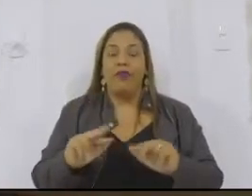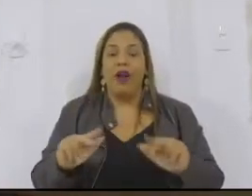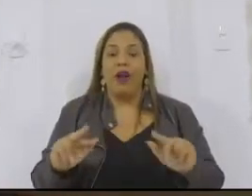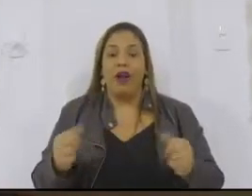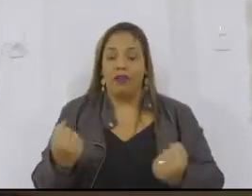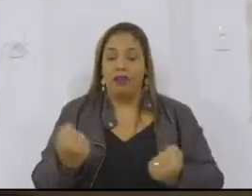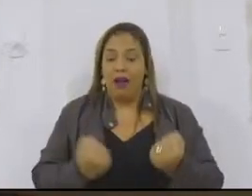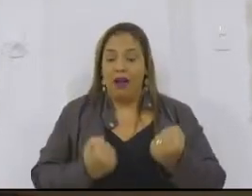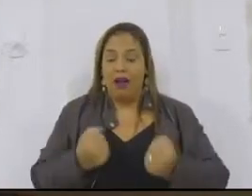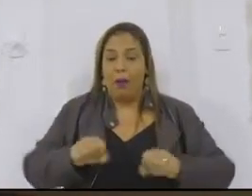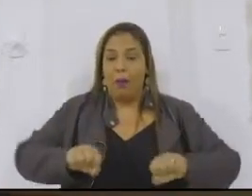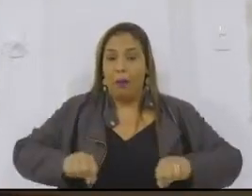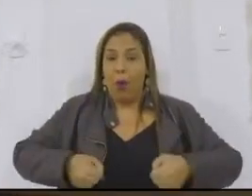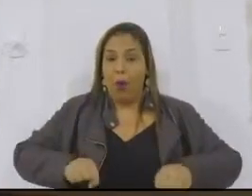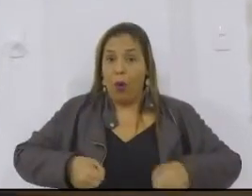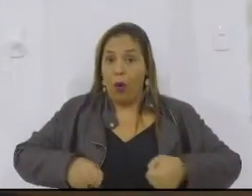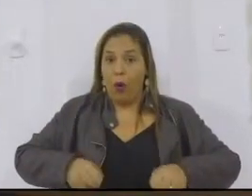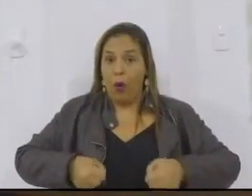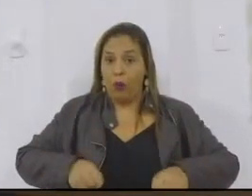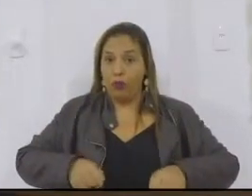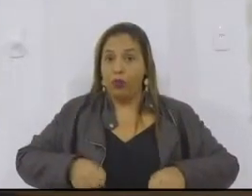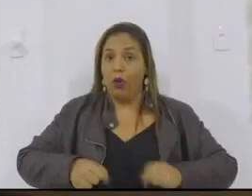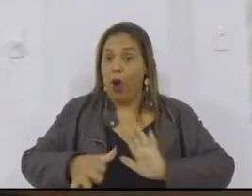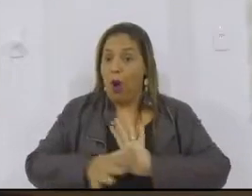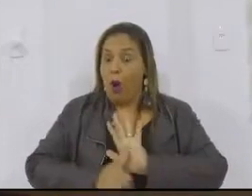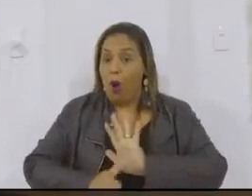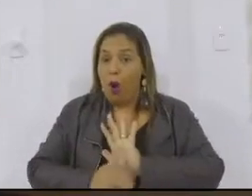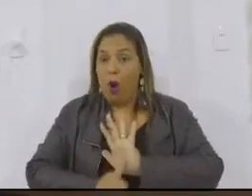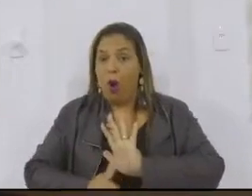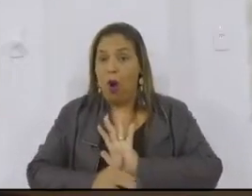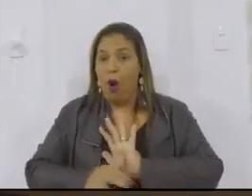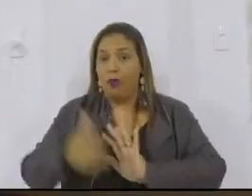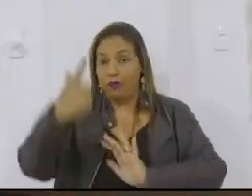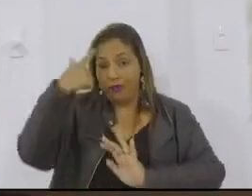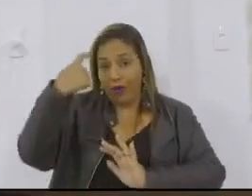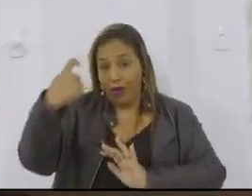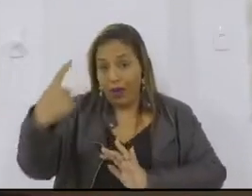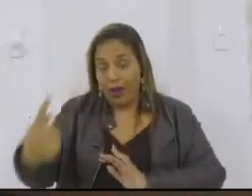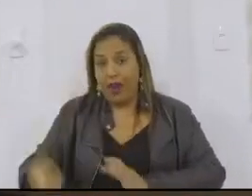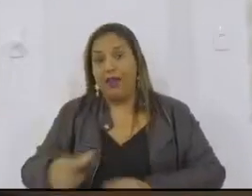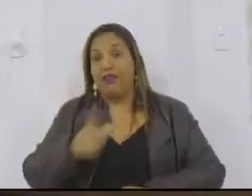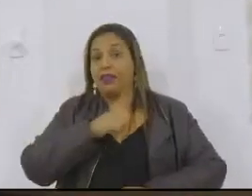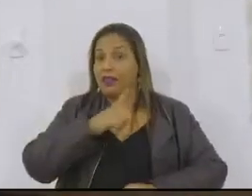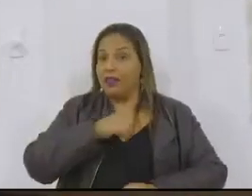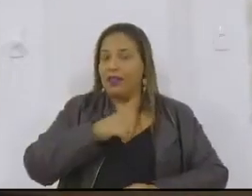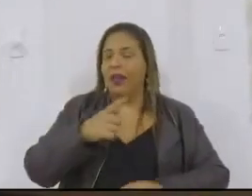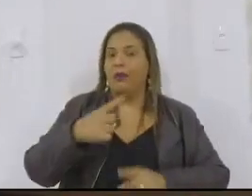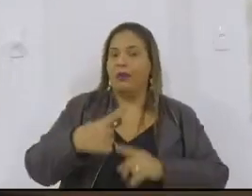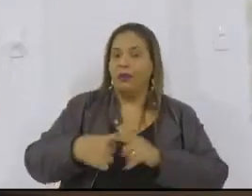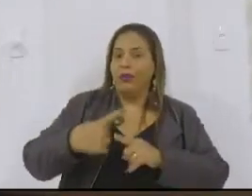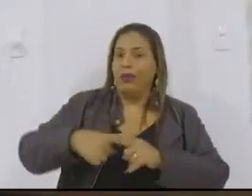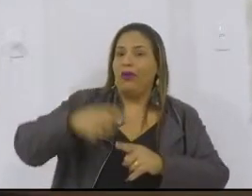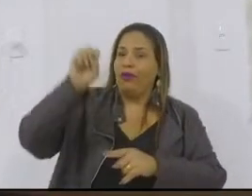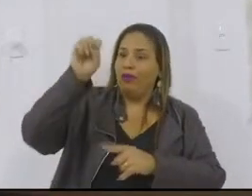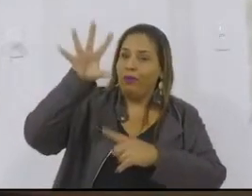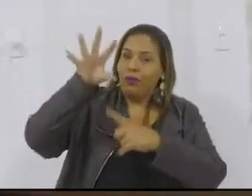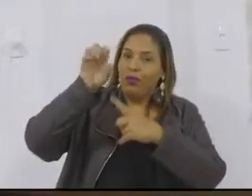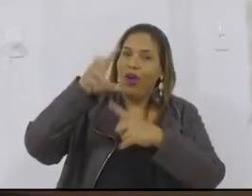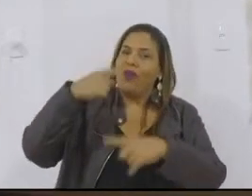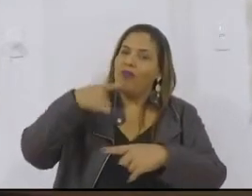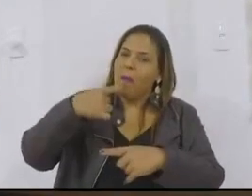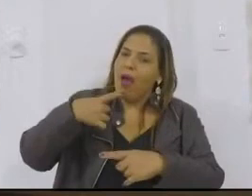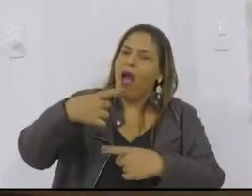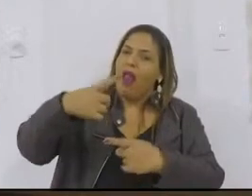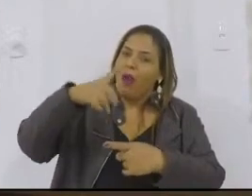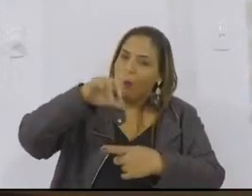motos próximo ao semáforo. Ademais, muitos motoristas não respeitam o semáforo e invadem a faixa de